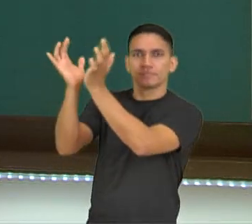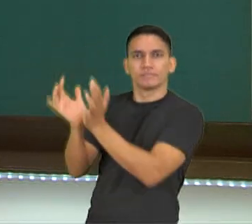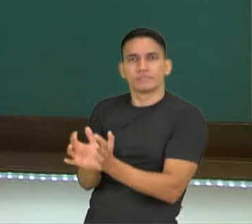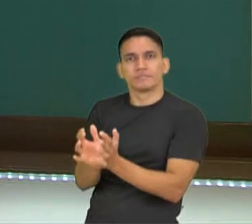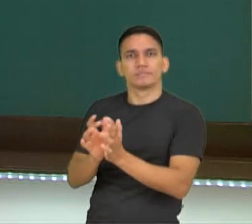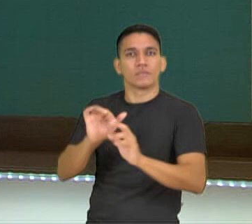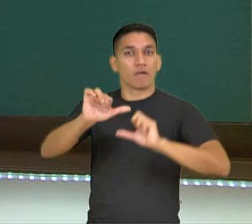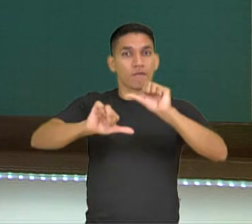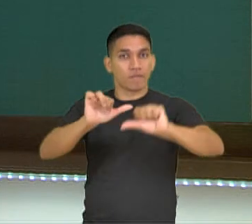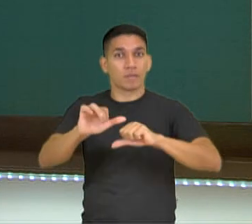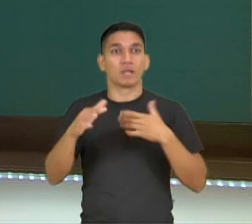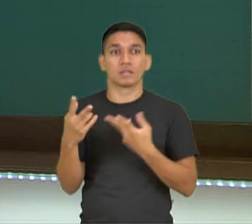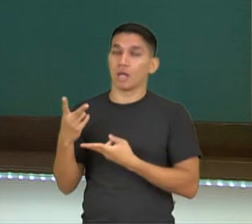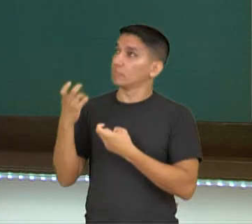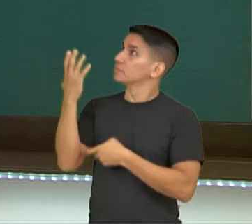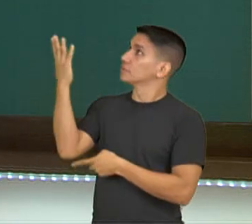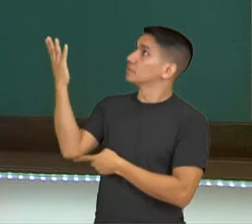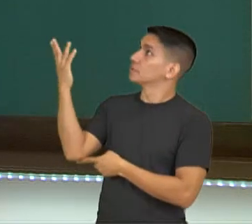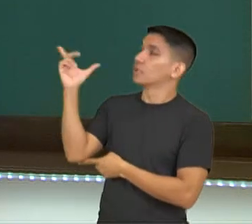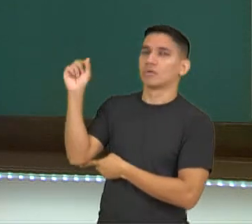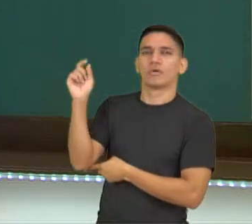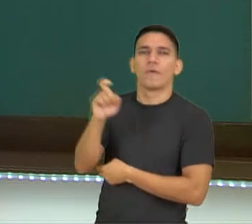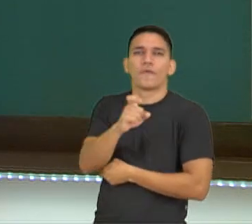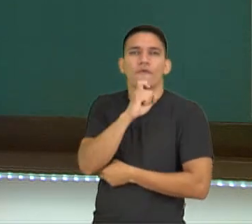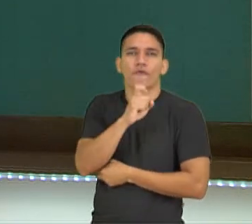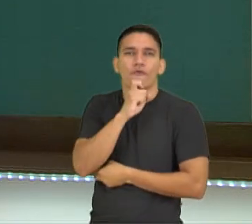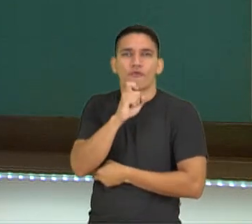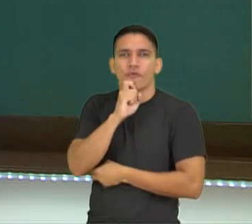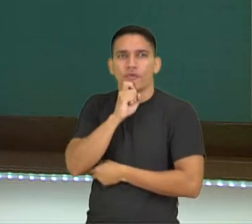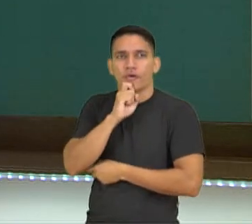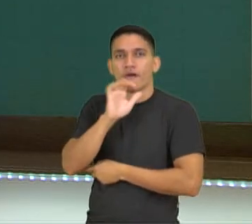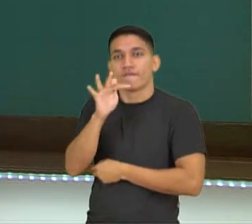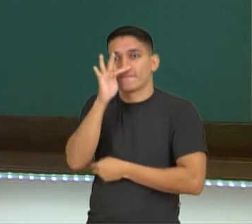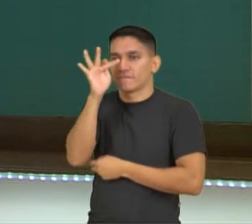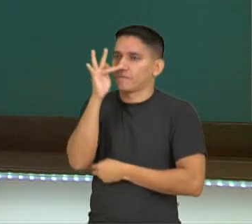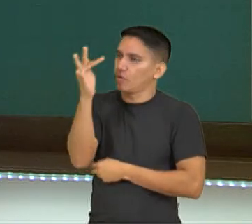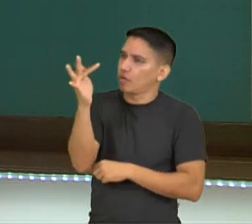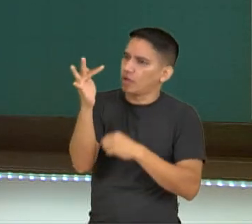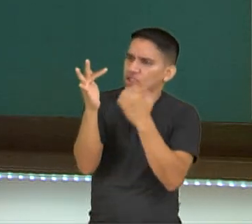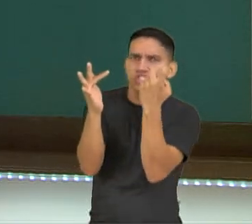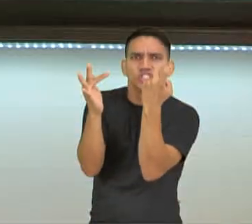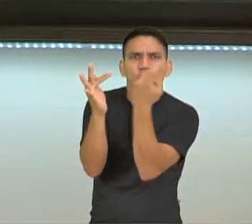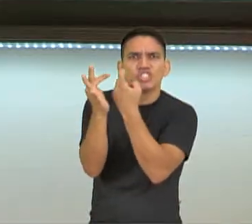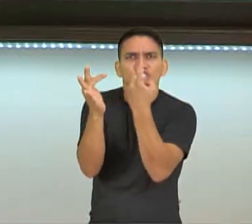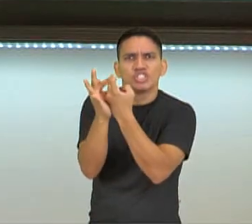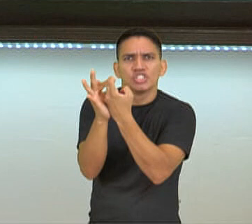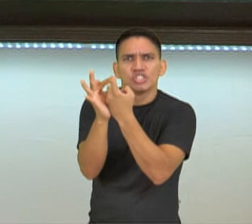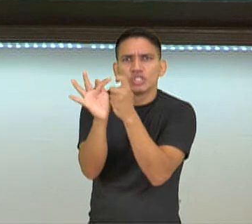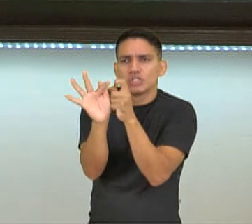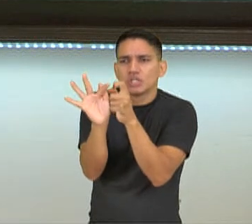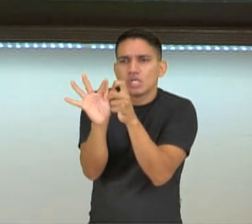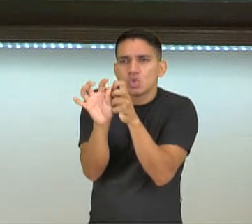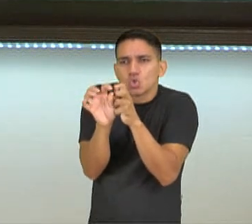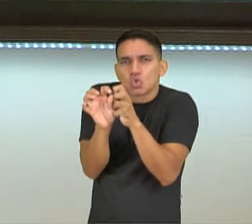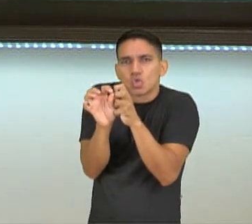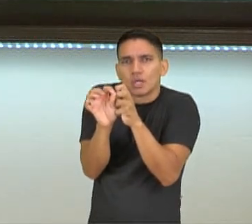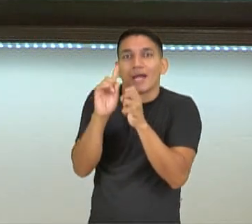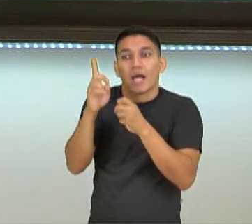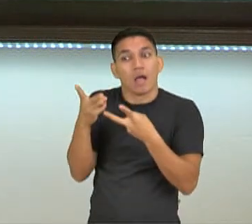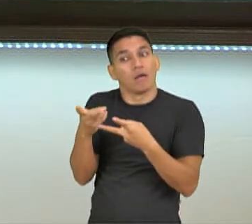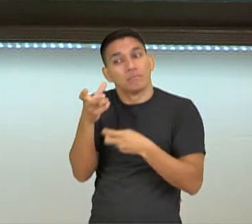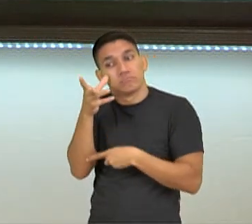olha, um pouquinho de gelo sobre uma flor. São fenômenos observáveis, mas são